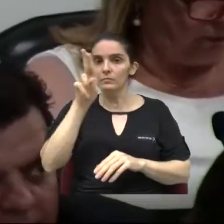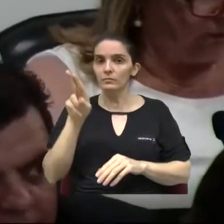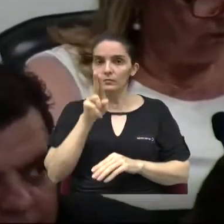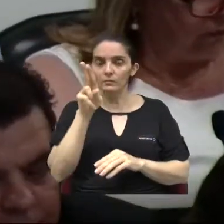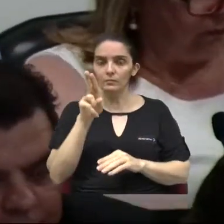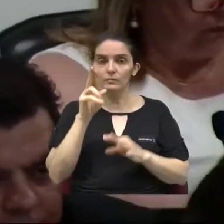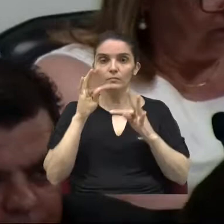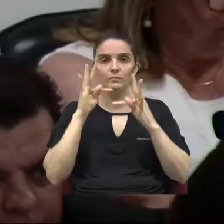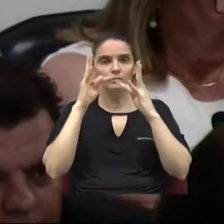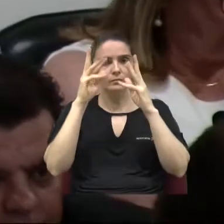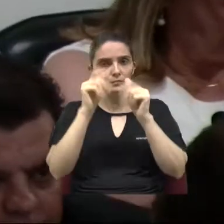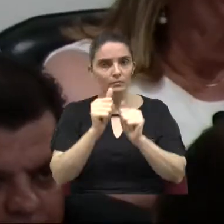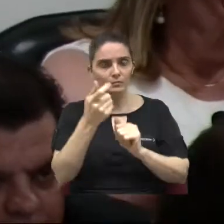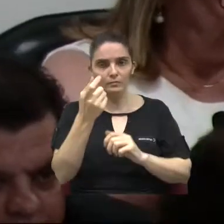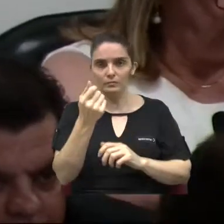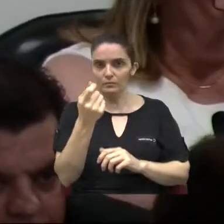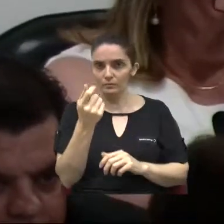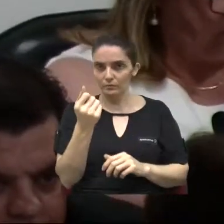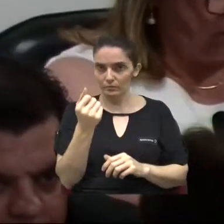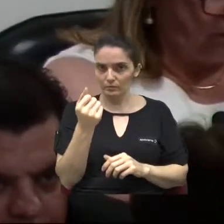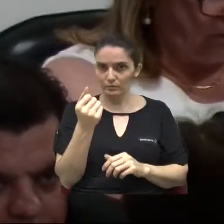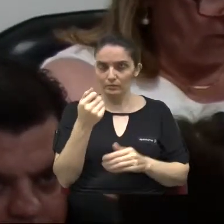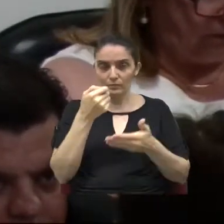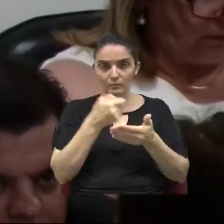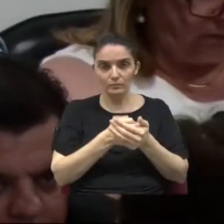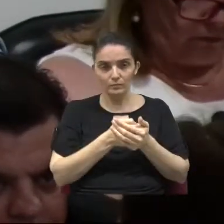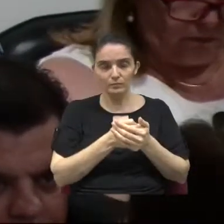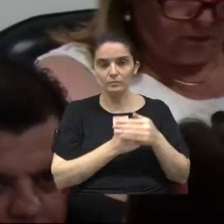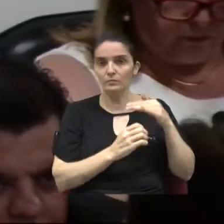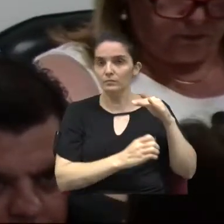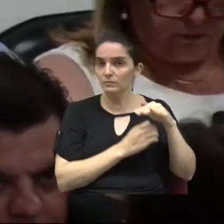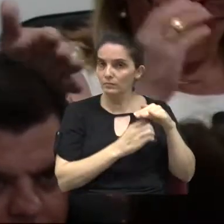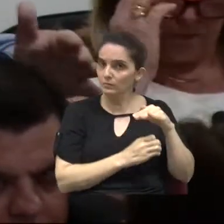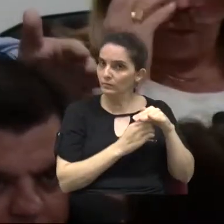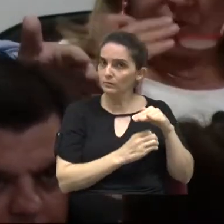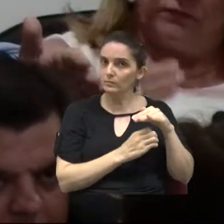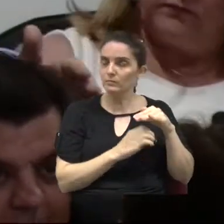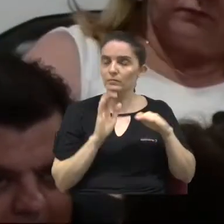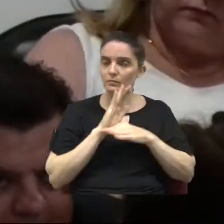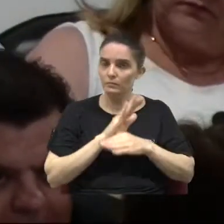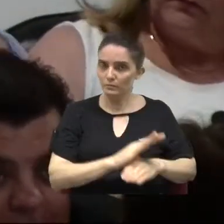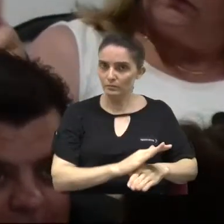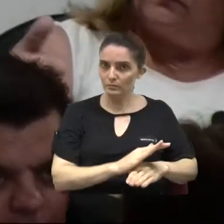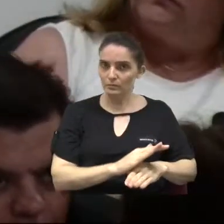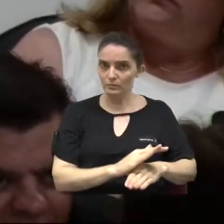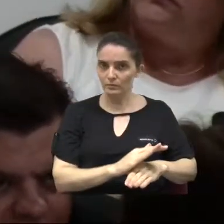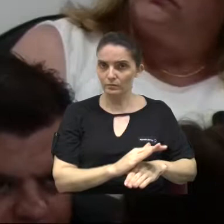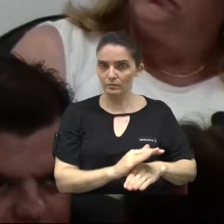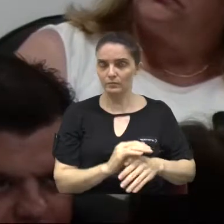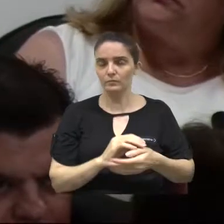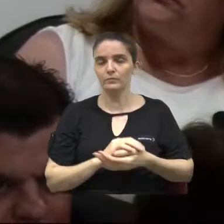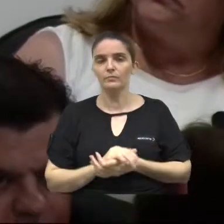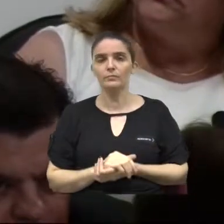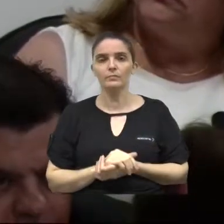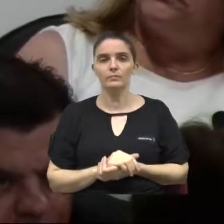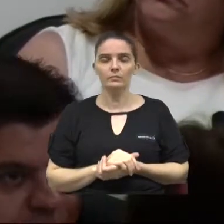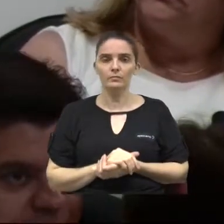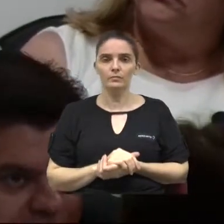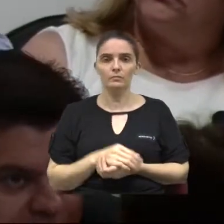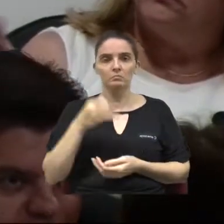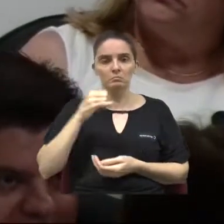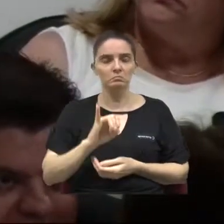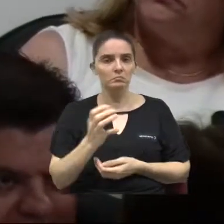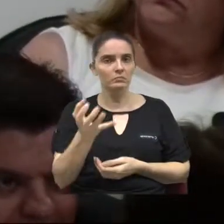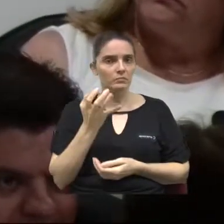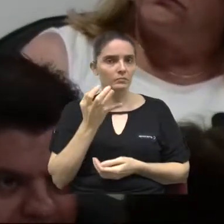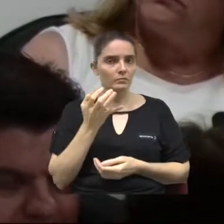totalidade dos valores do subsídio, conforme o período, como achasse melhor. Então, se quisesse usar